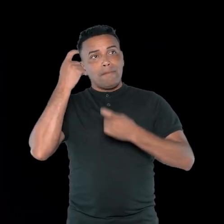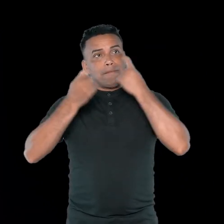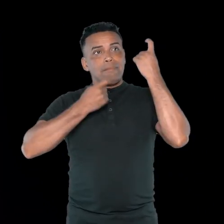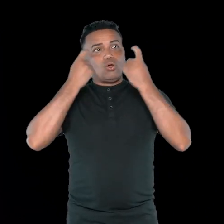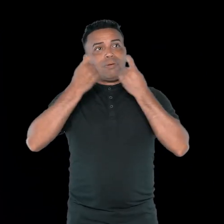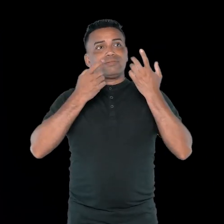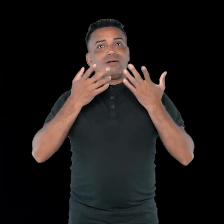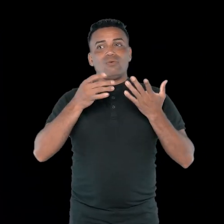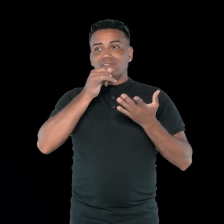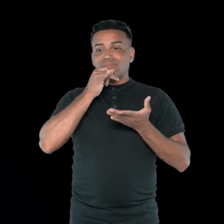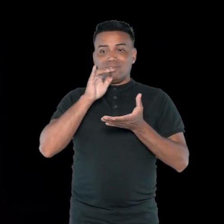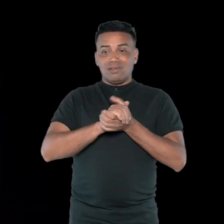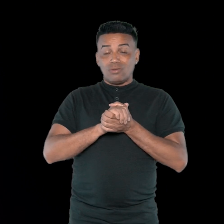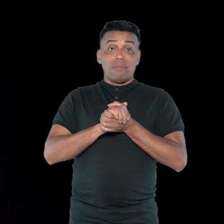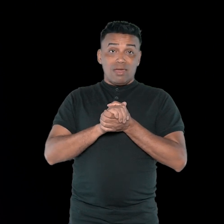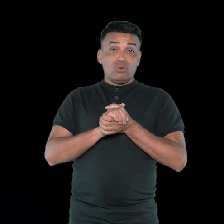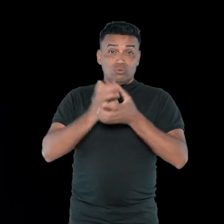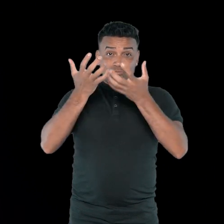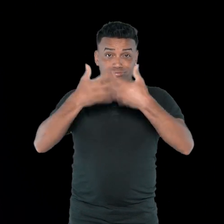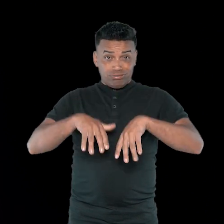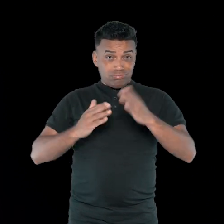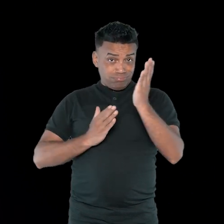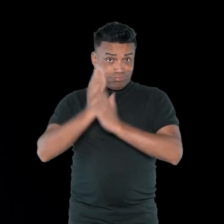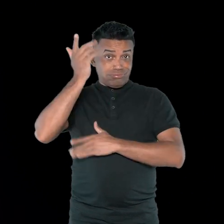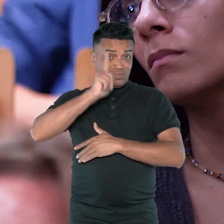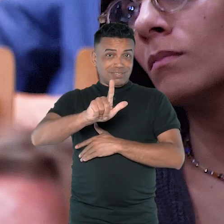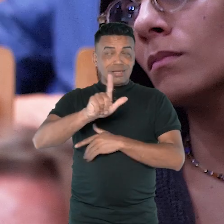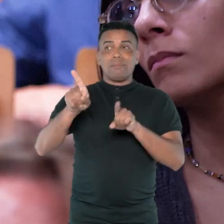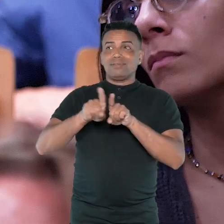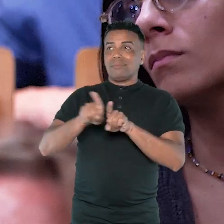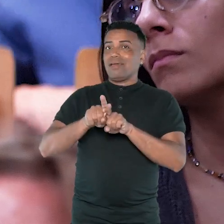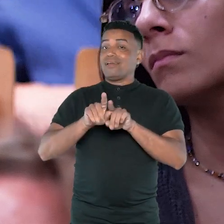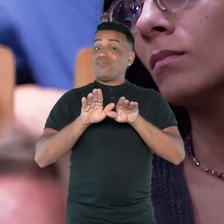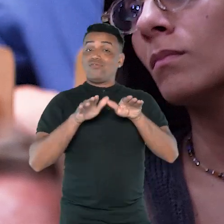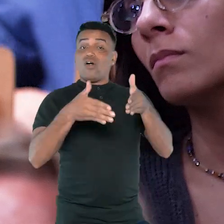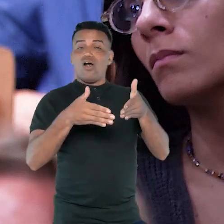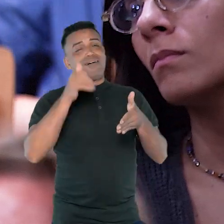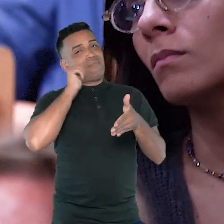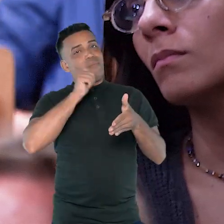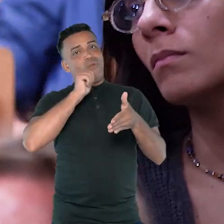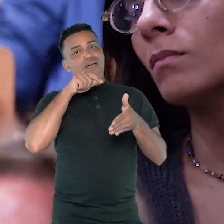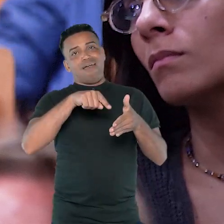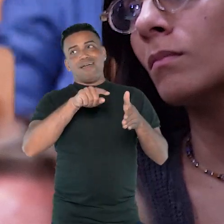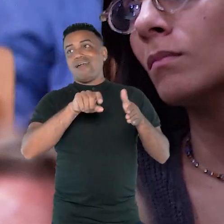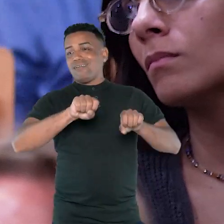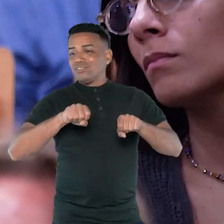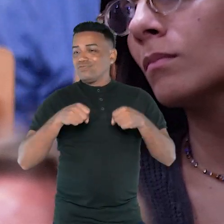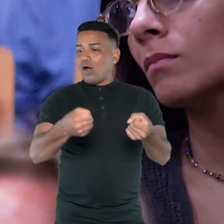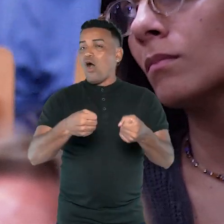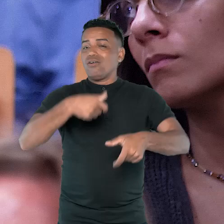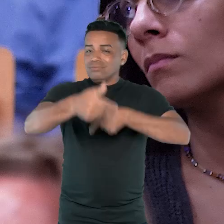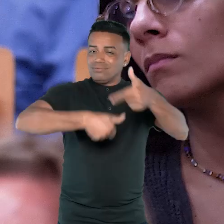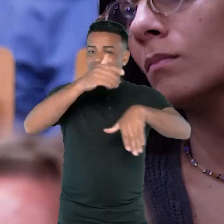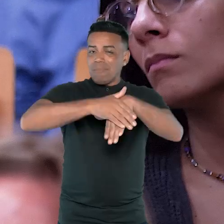toda em fazer o casamento funcionar e como que ele dirige também para as mulheres que elas se esforcem, que esse é o trabalho